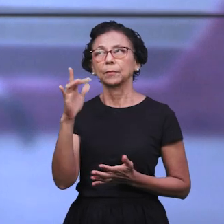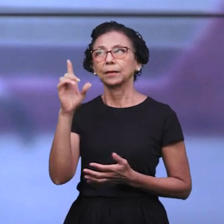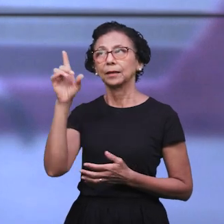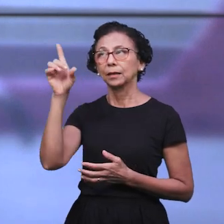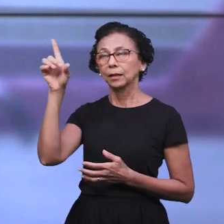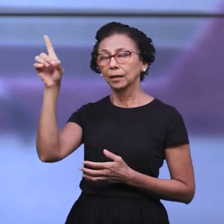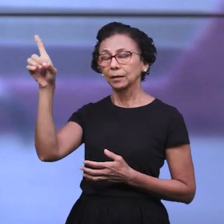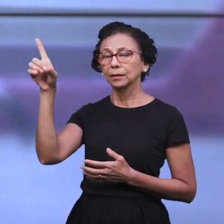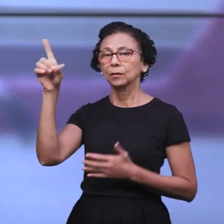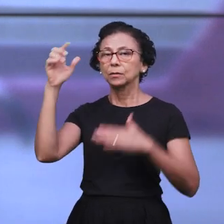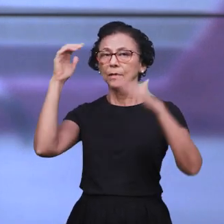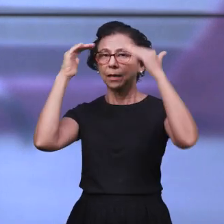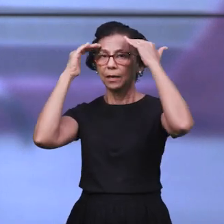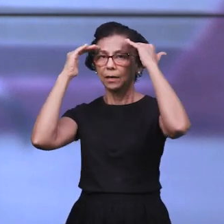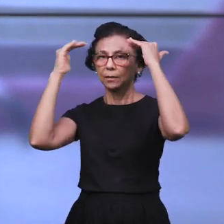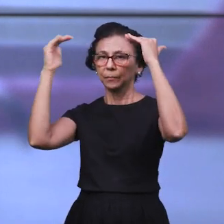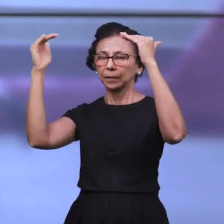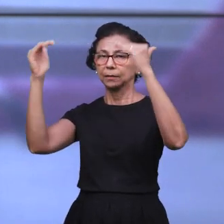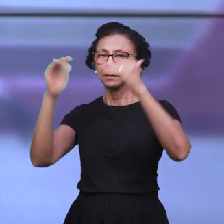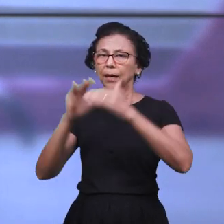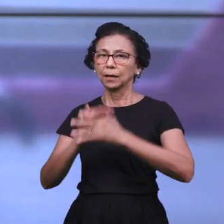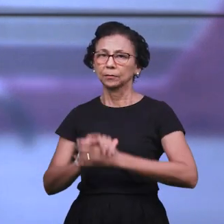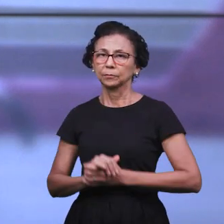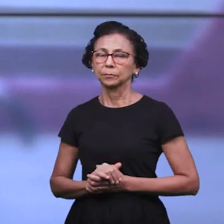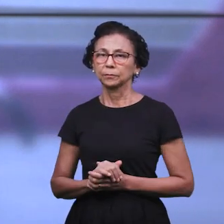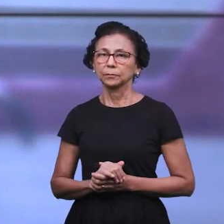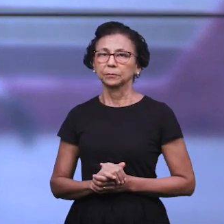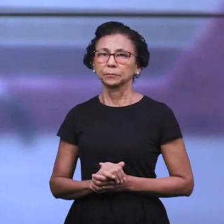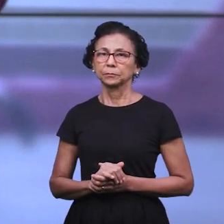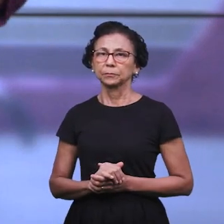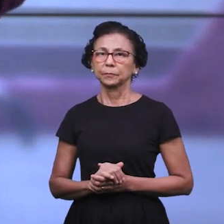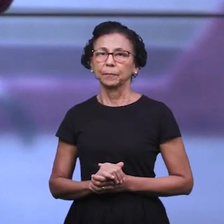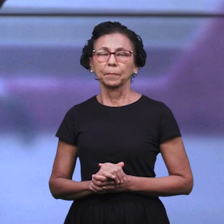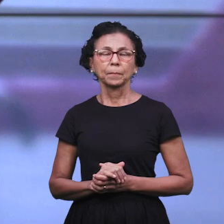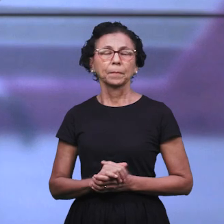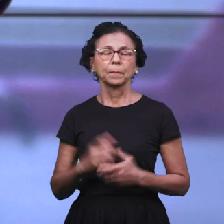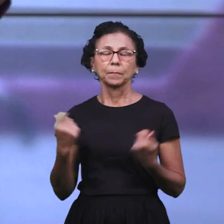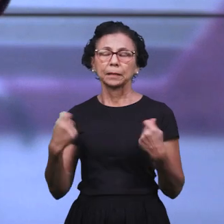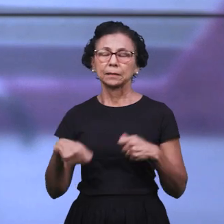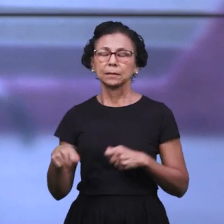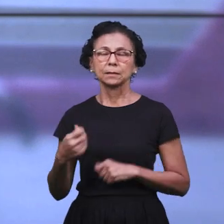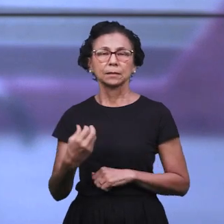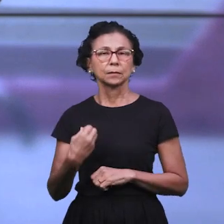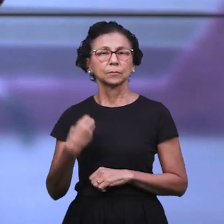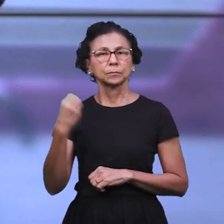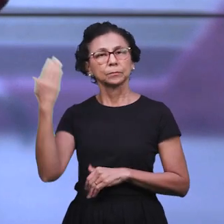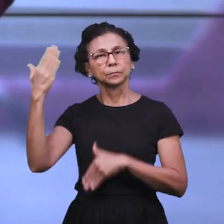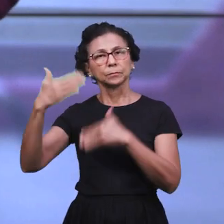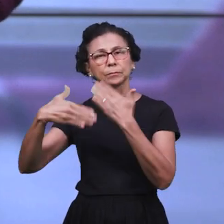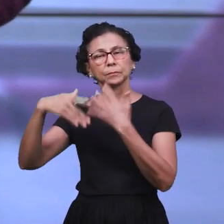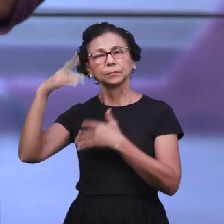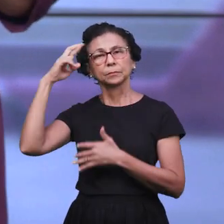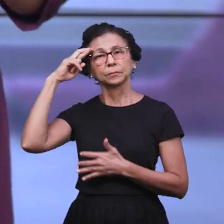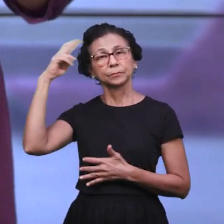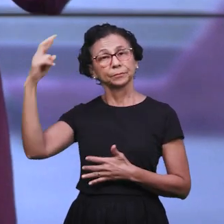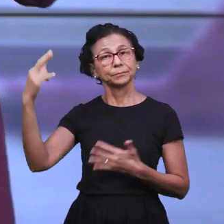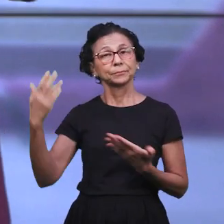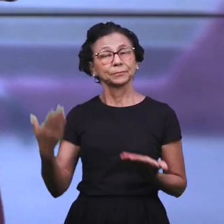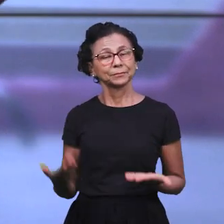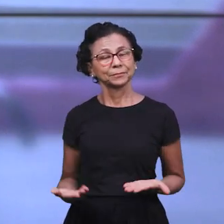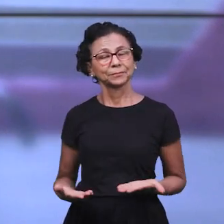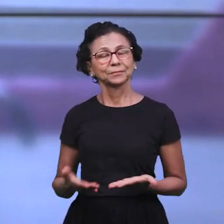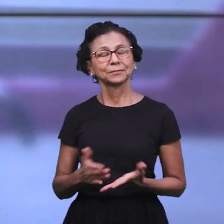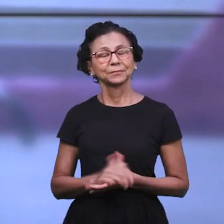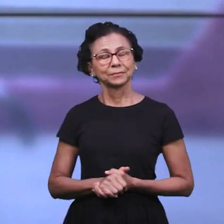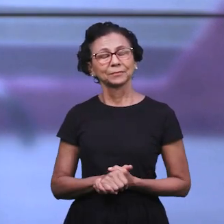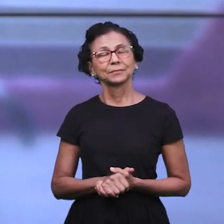ficar sem Deus, de não sentir a sua presença. A presença do Senhor é tudo que o servo precisa. Então,